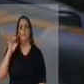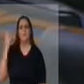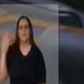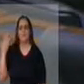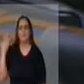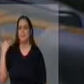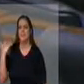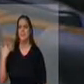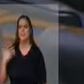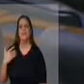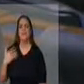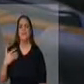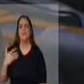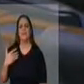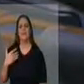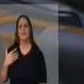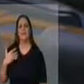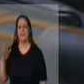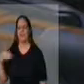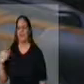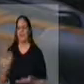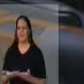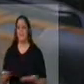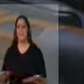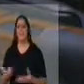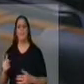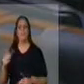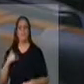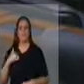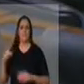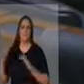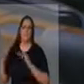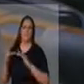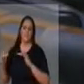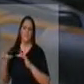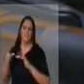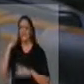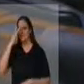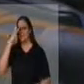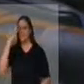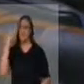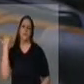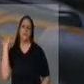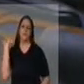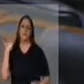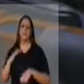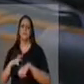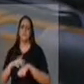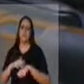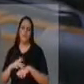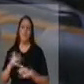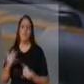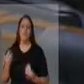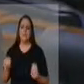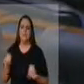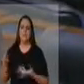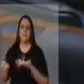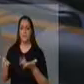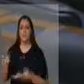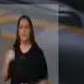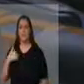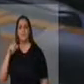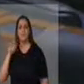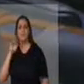gente tem contato e pessoas que, ao receberem, doutor Francisco, o diagnóstico dessa doença, é como